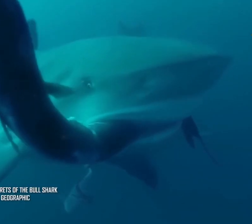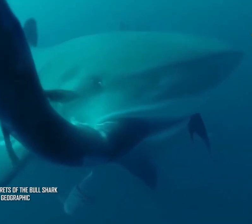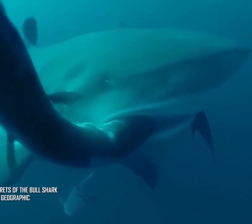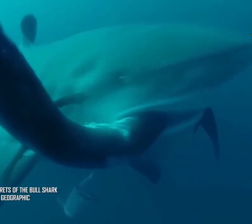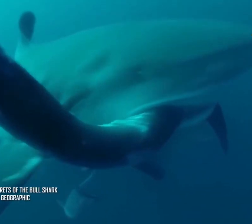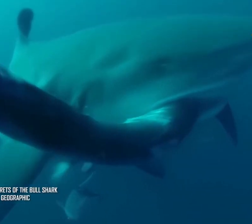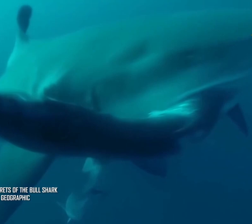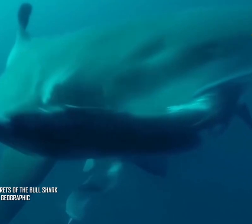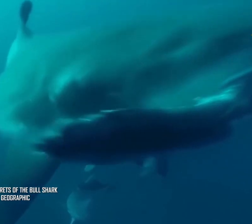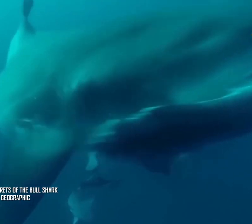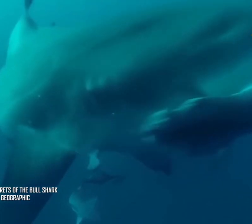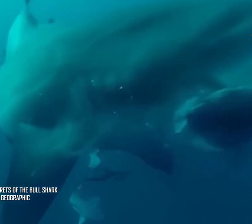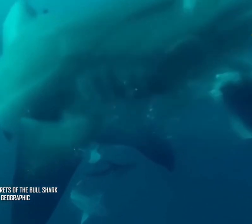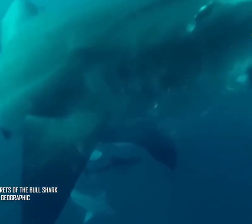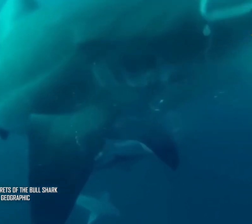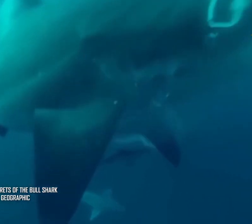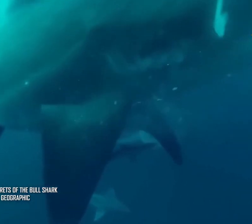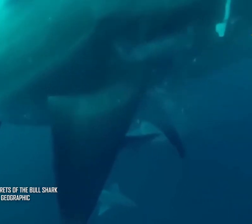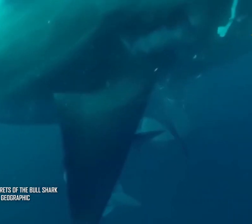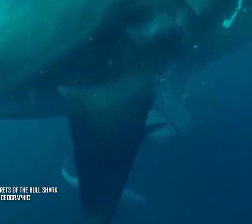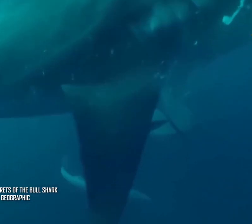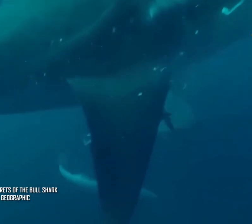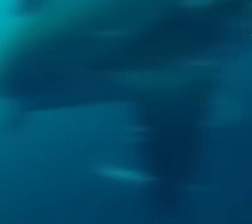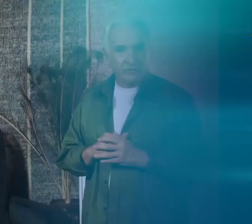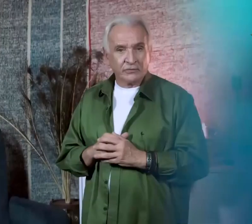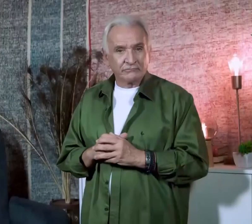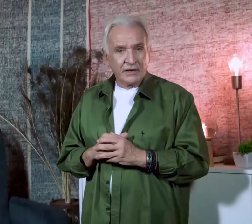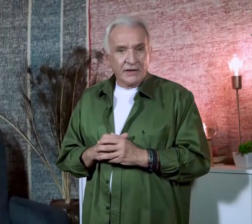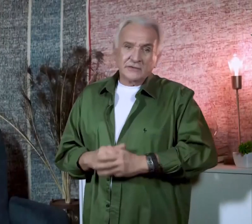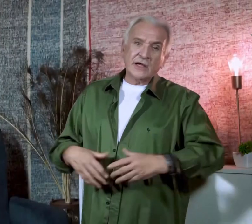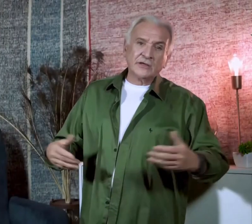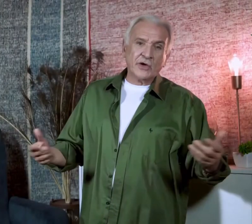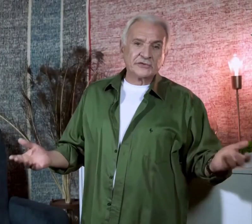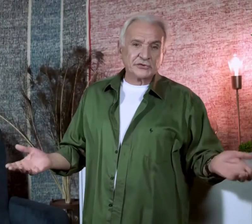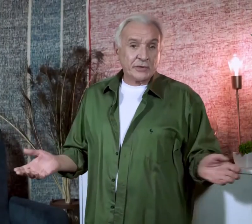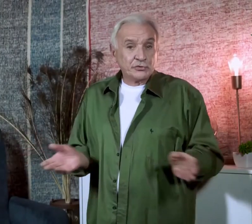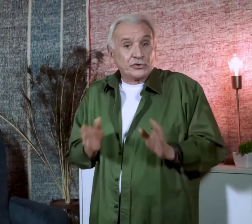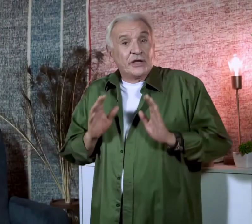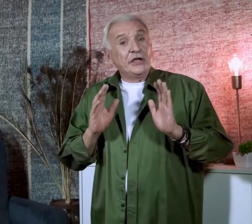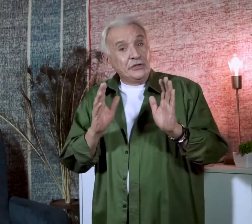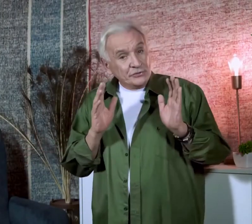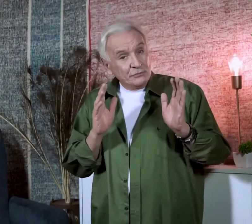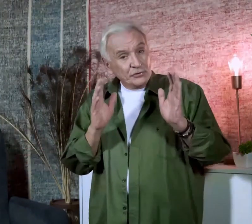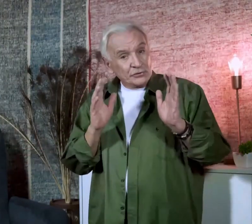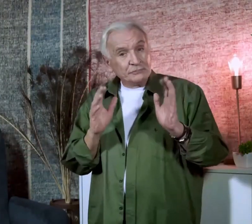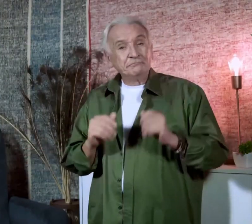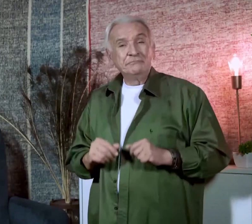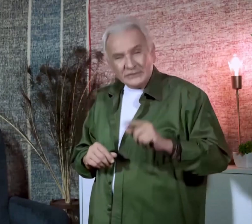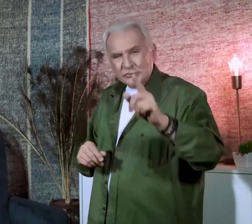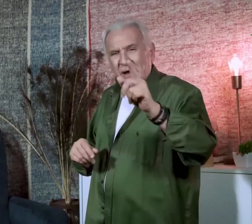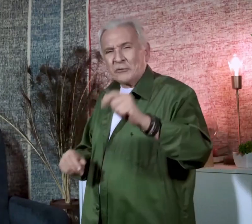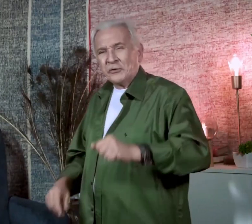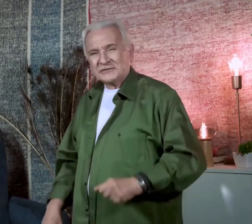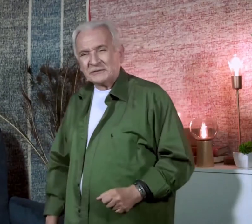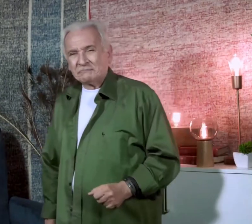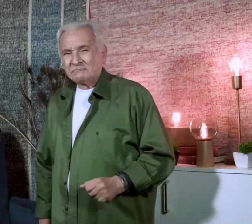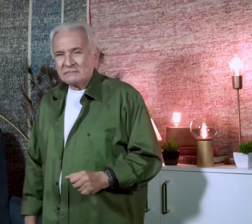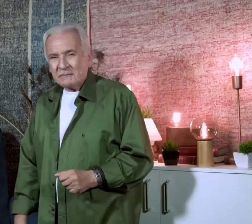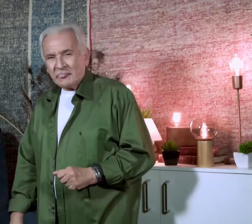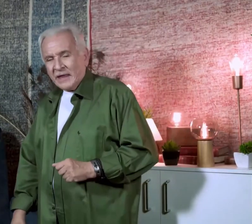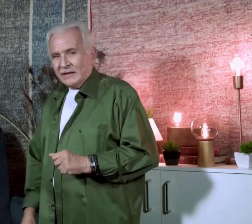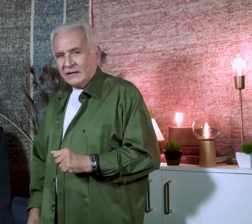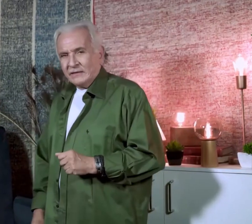pode aumentar ainda mais o ferimento em um ser humano. Já que nós estamos íntimos, me diz uma